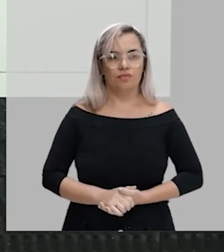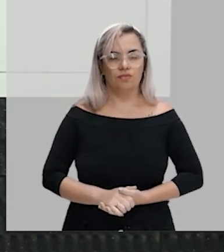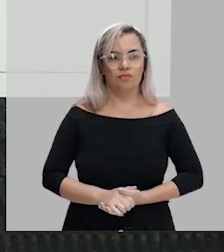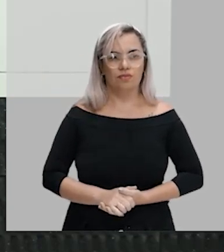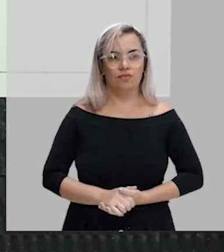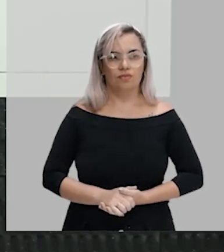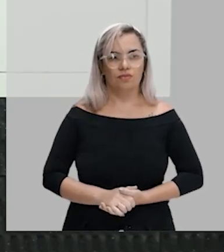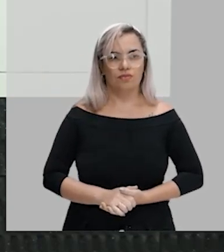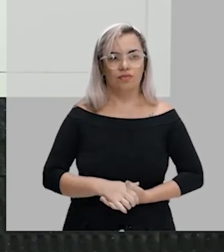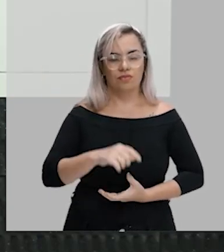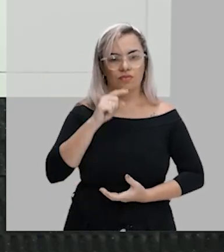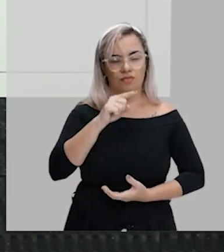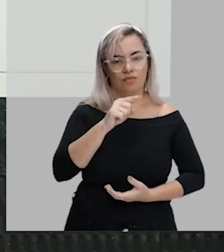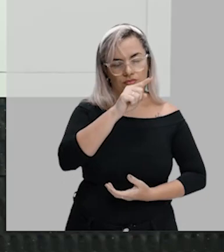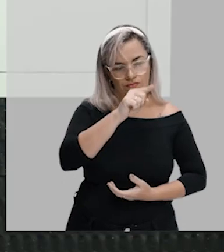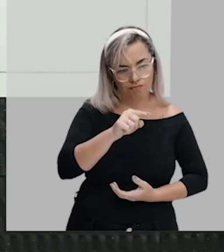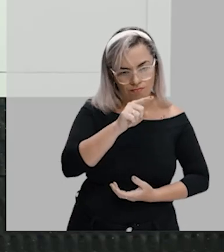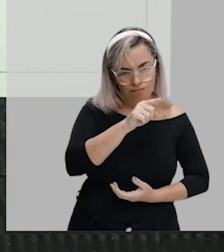de